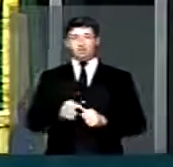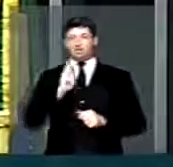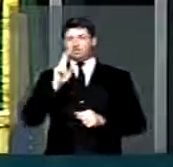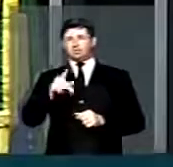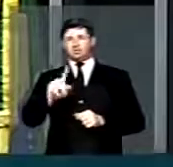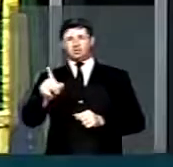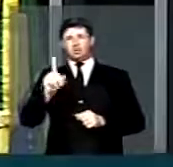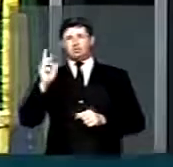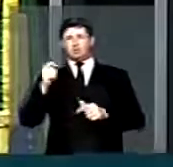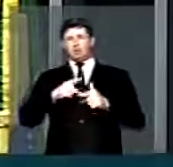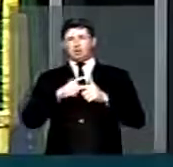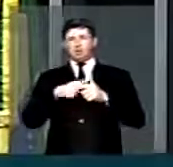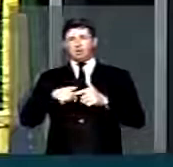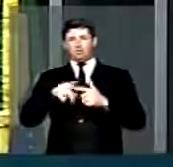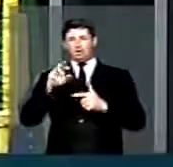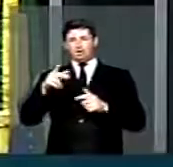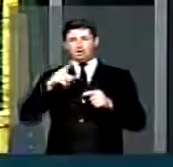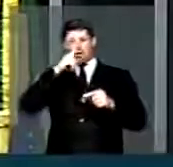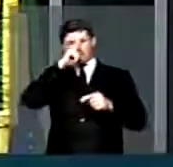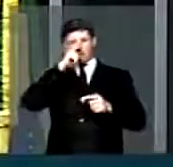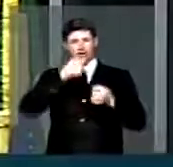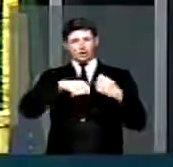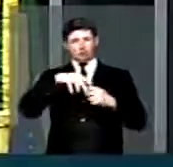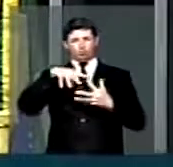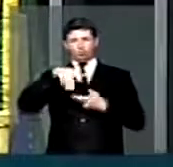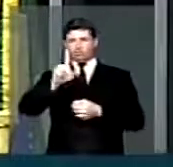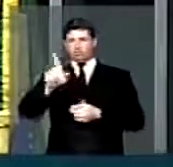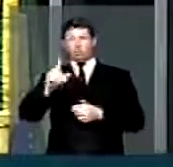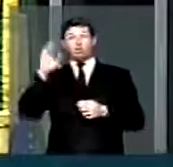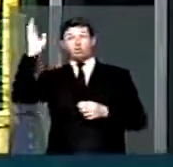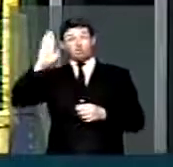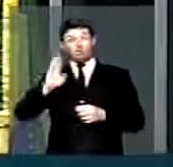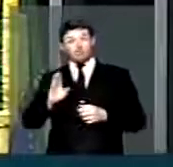não é a crise que está influenciando. O Brasil